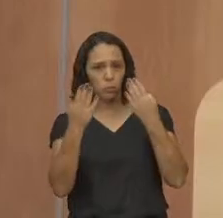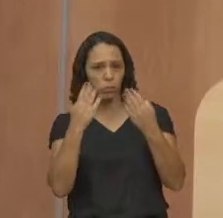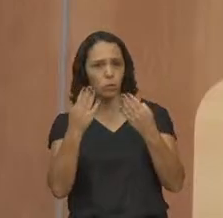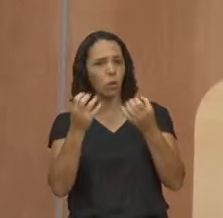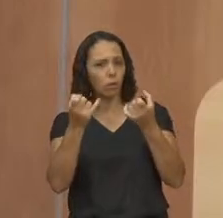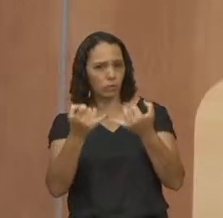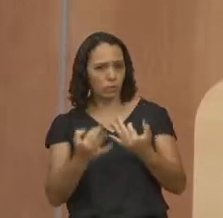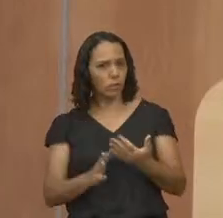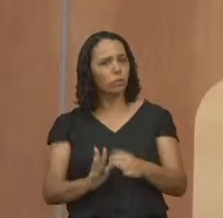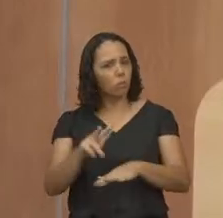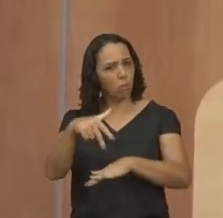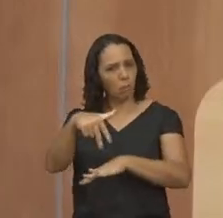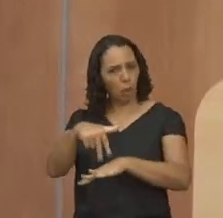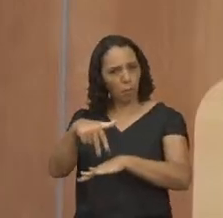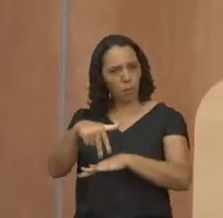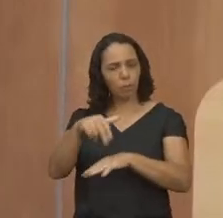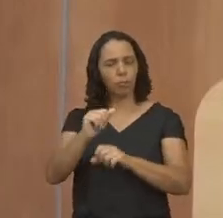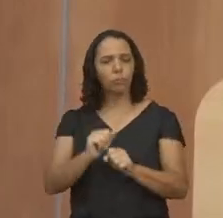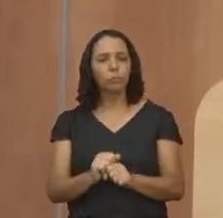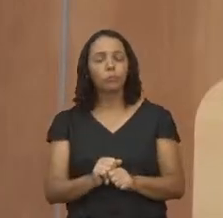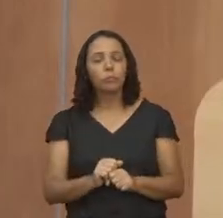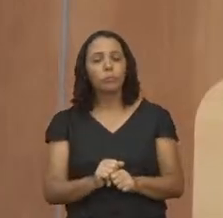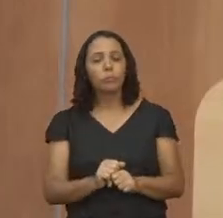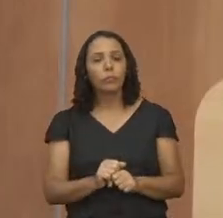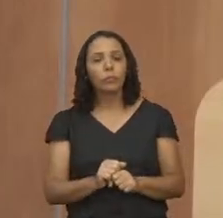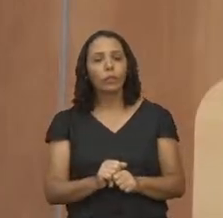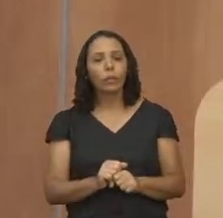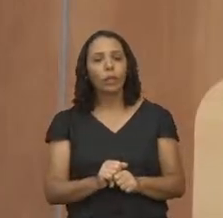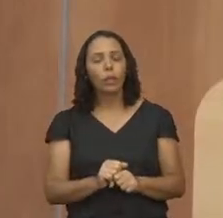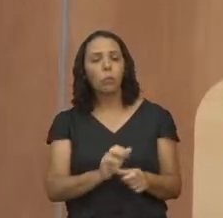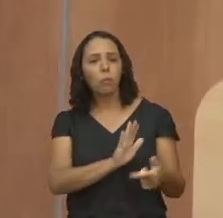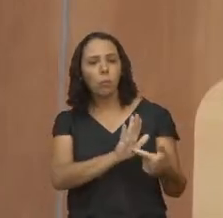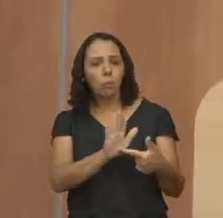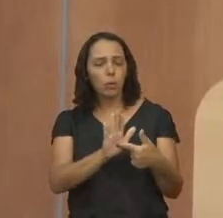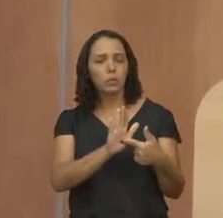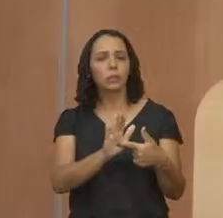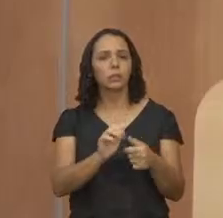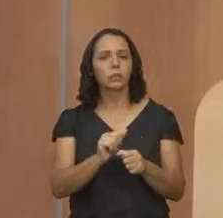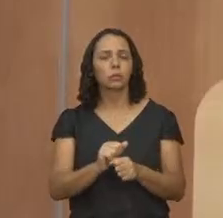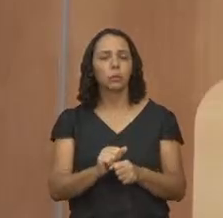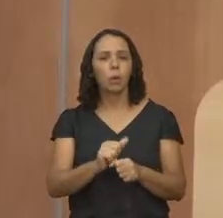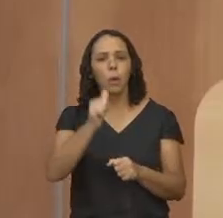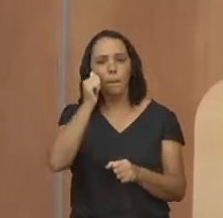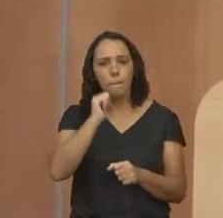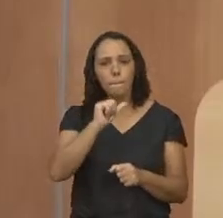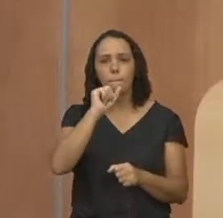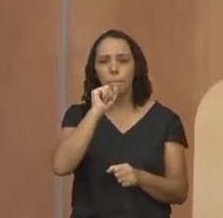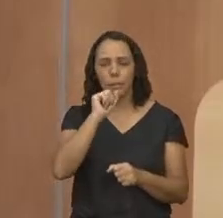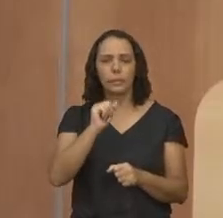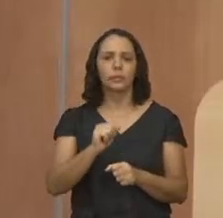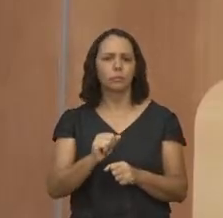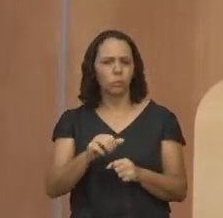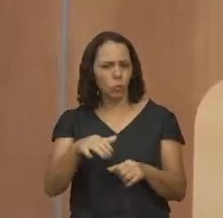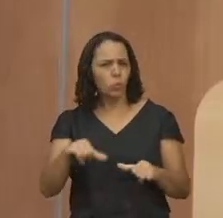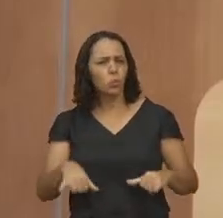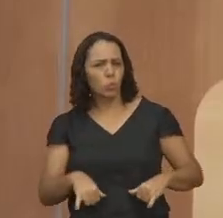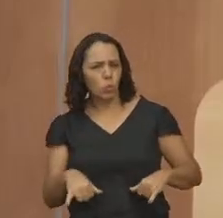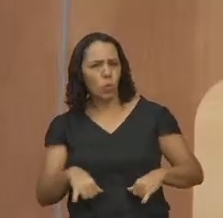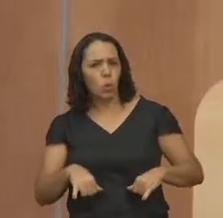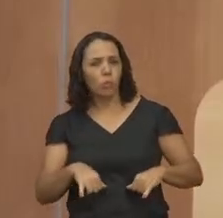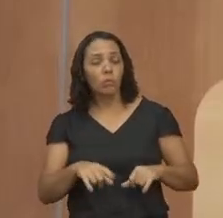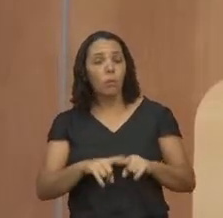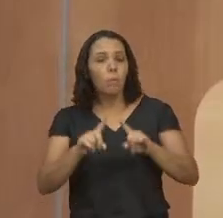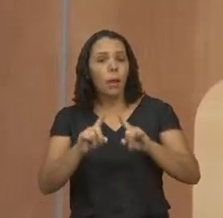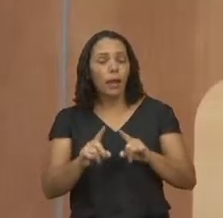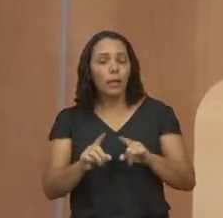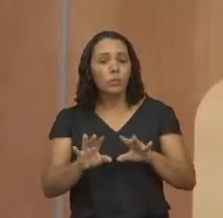Cláudia, as mães, mas quando a gente não tem a mulher mais, a